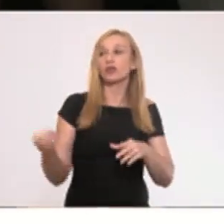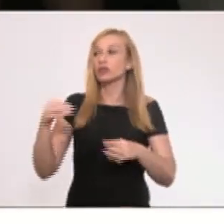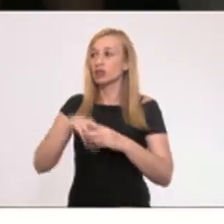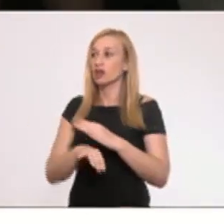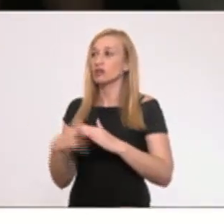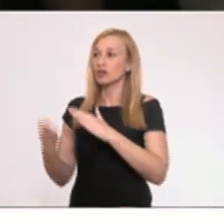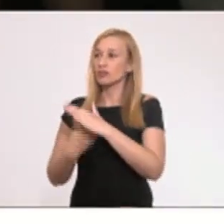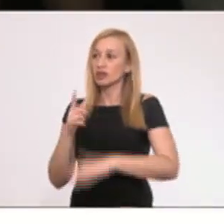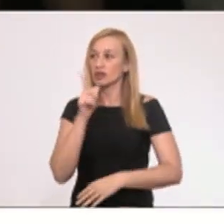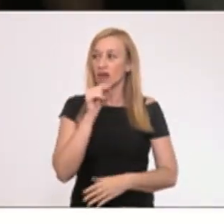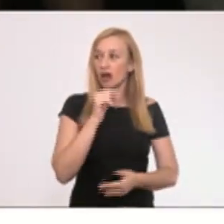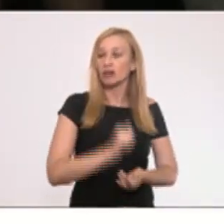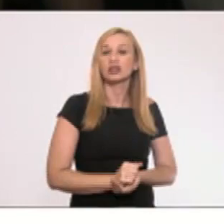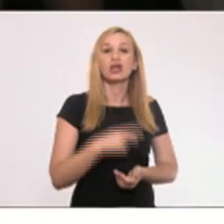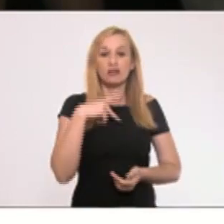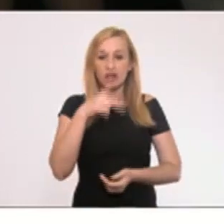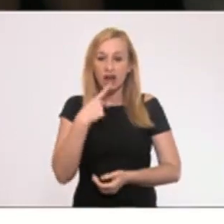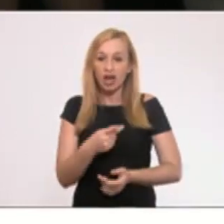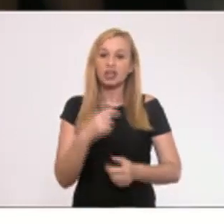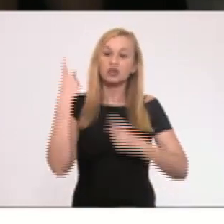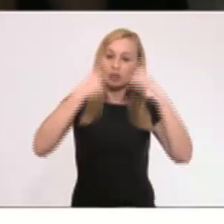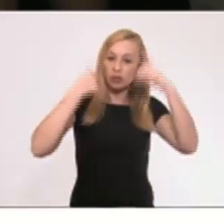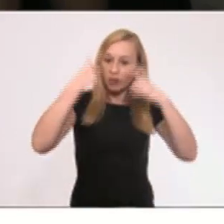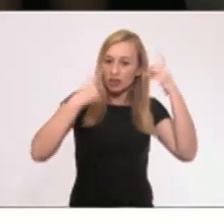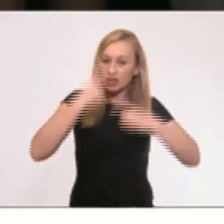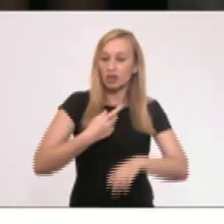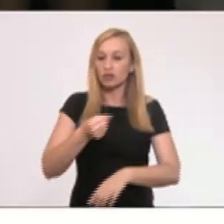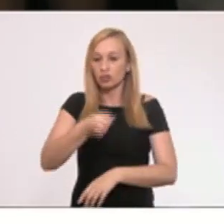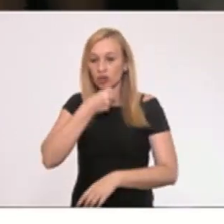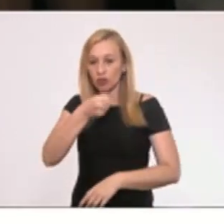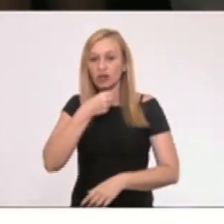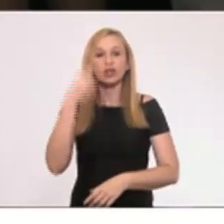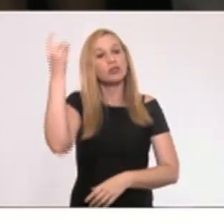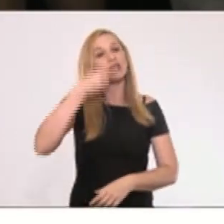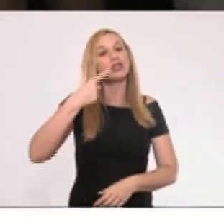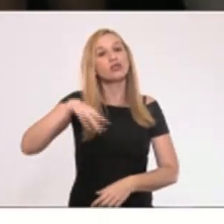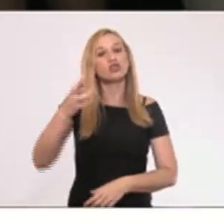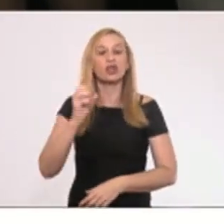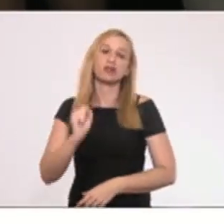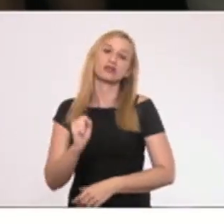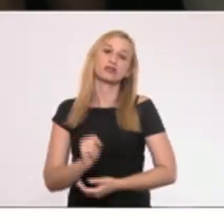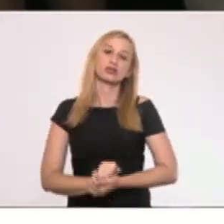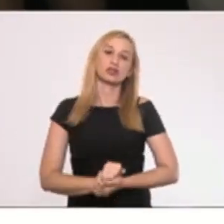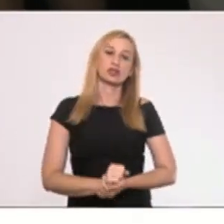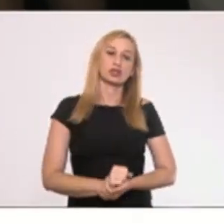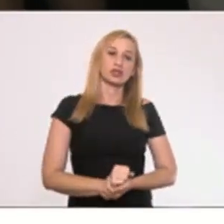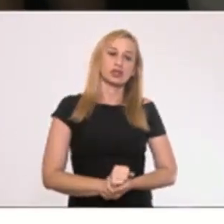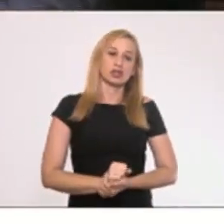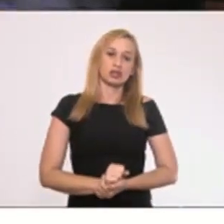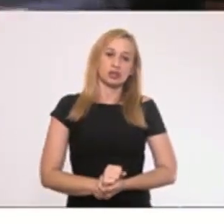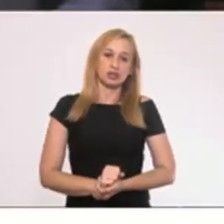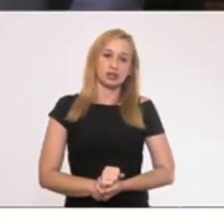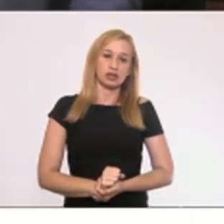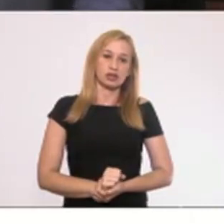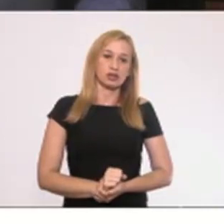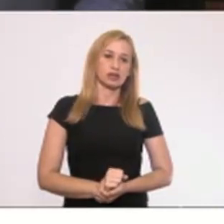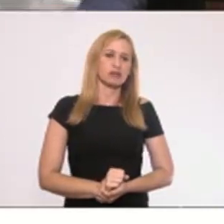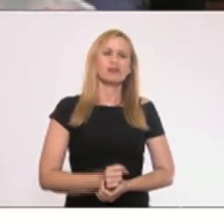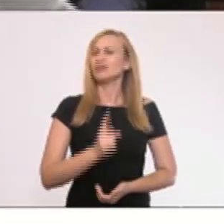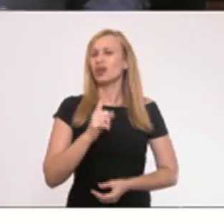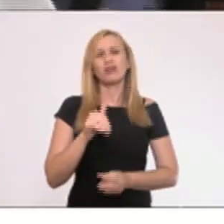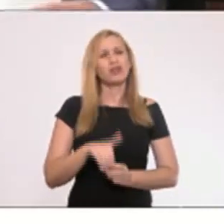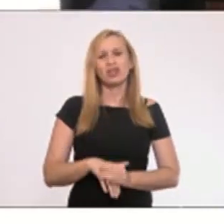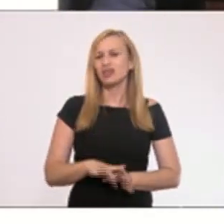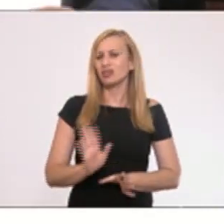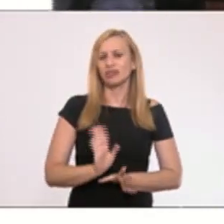aqui endossar as preocupações proferidas ao microfone pelo deputado Gustavo Schmidt. É 30 segundos. Não, não, não. De 30... Deputado Mink, eu não vou votar para o